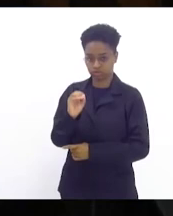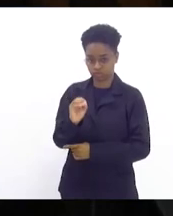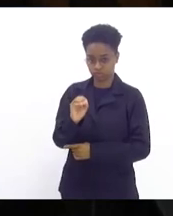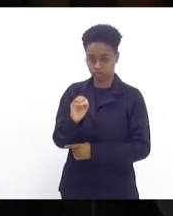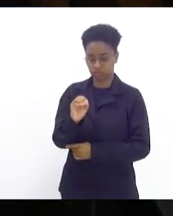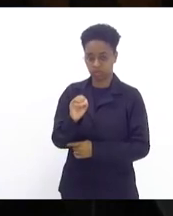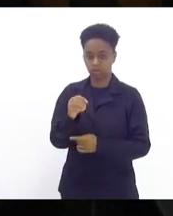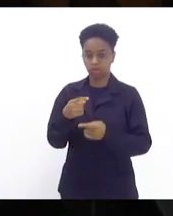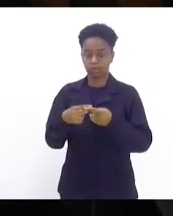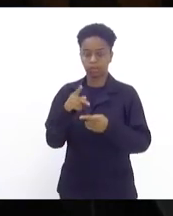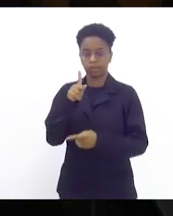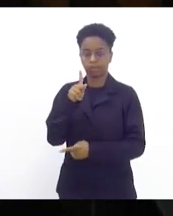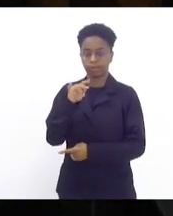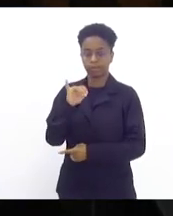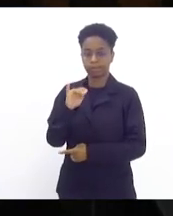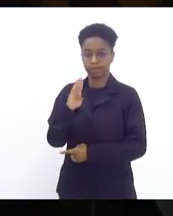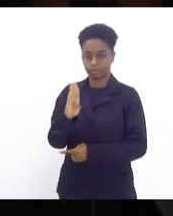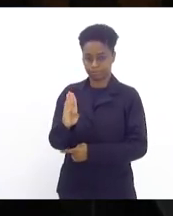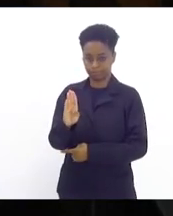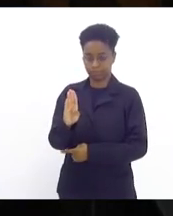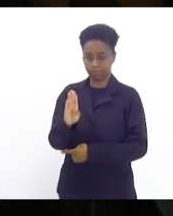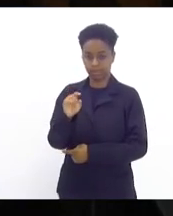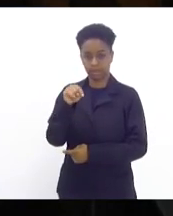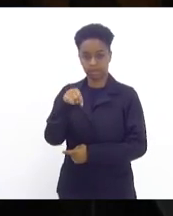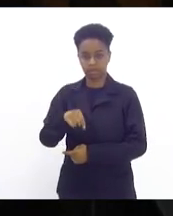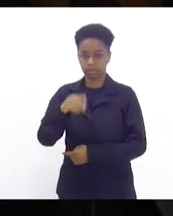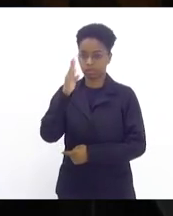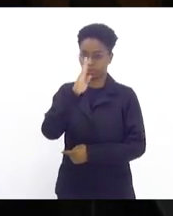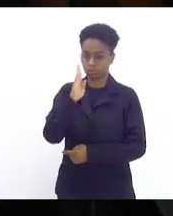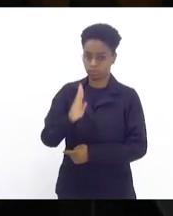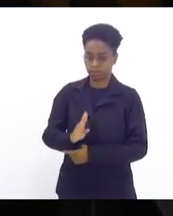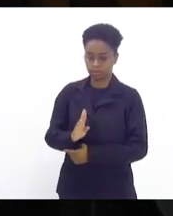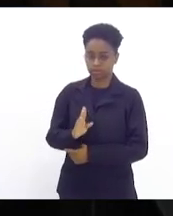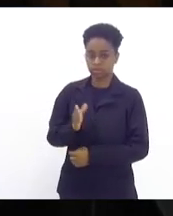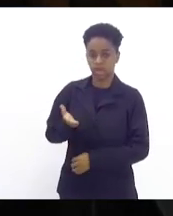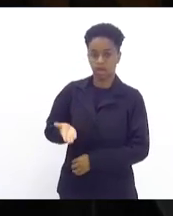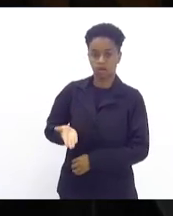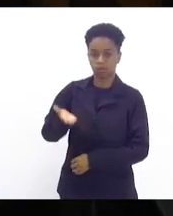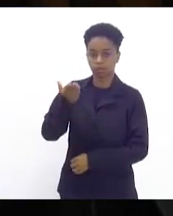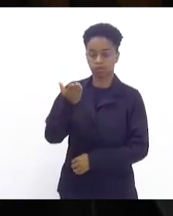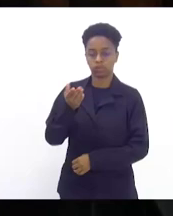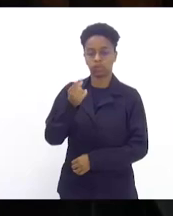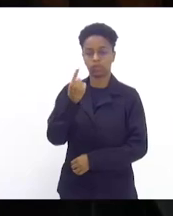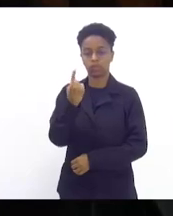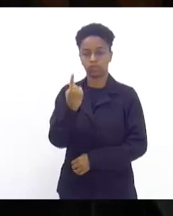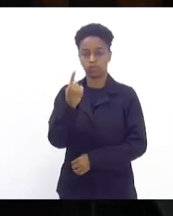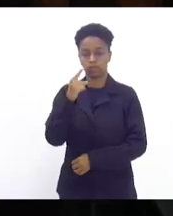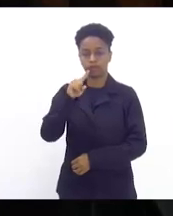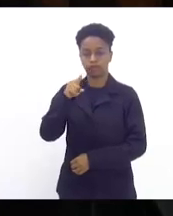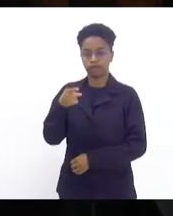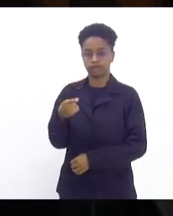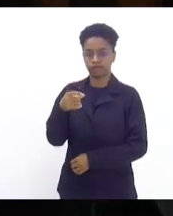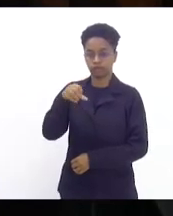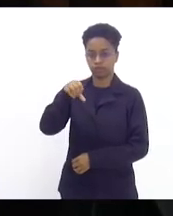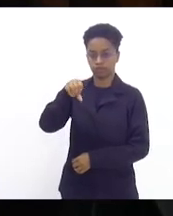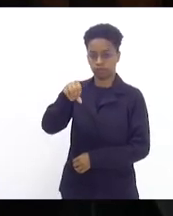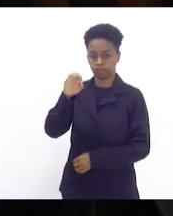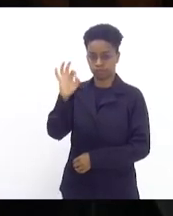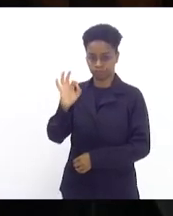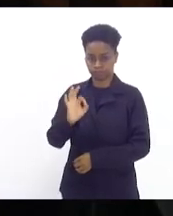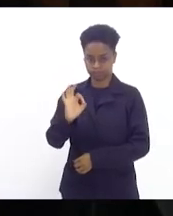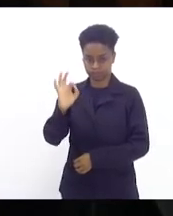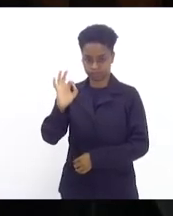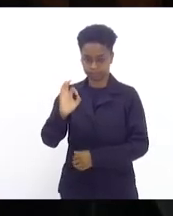interno bruto Nacional cresceu Um vírgula nove por